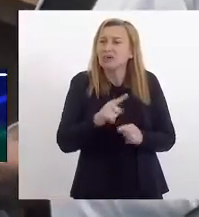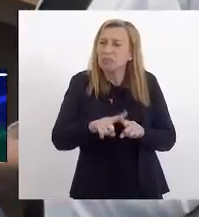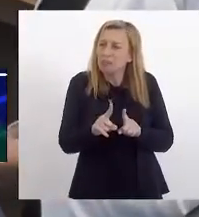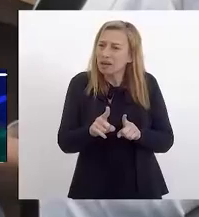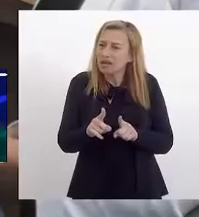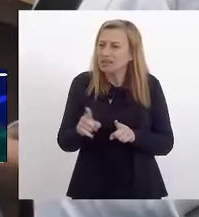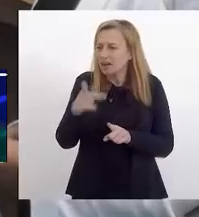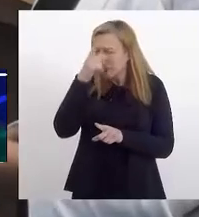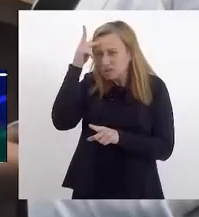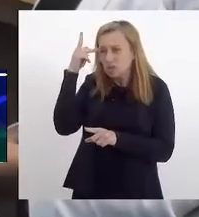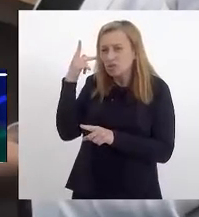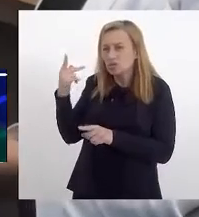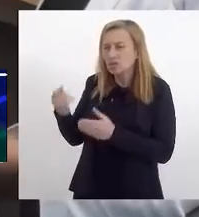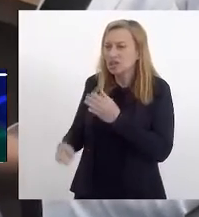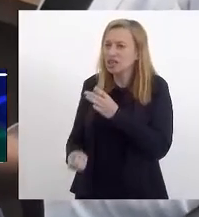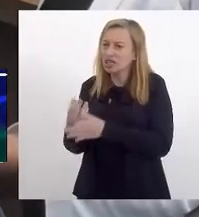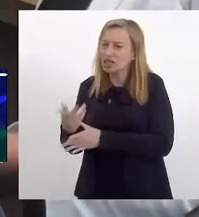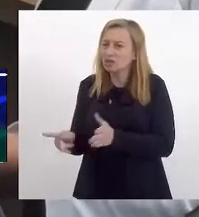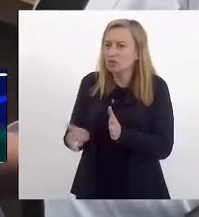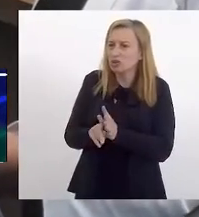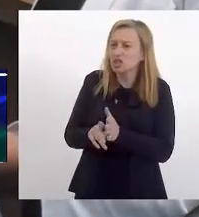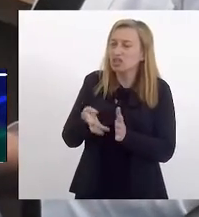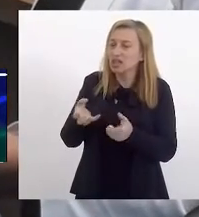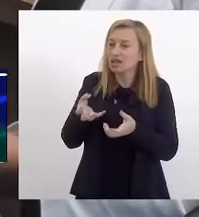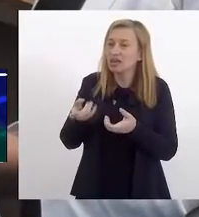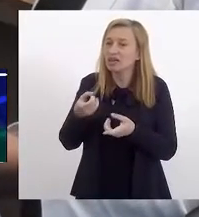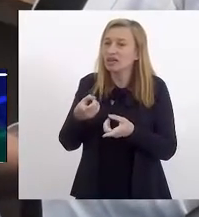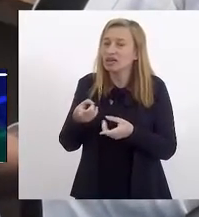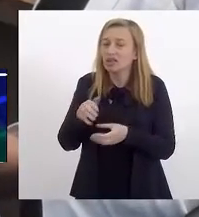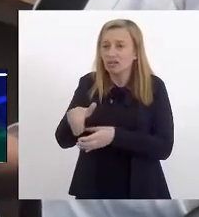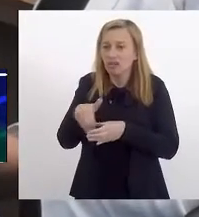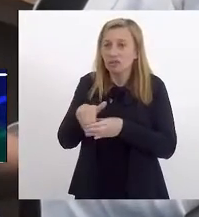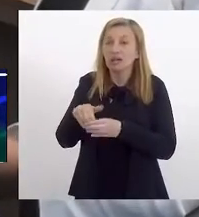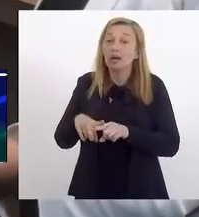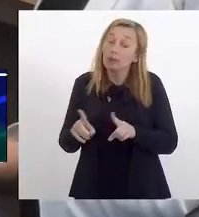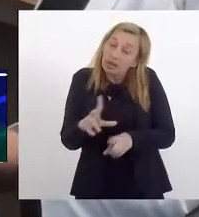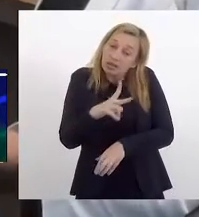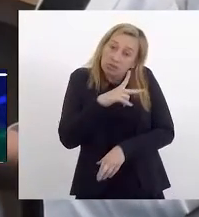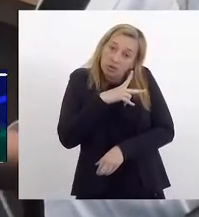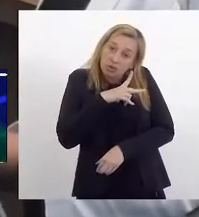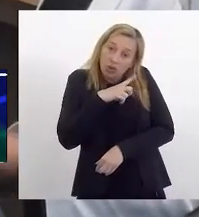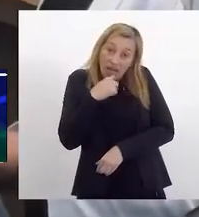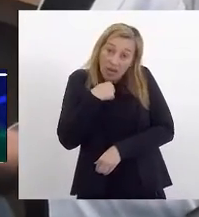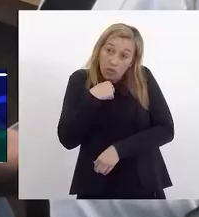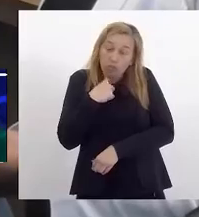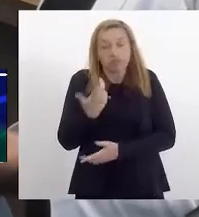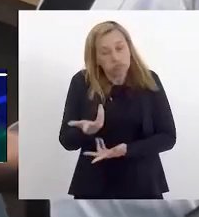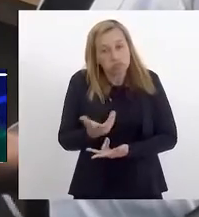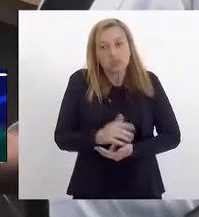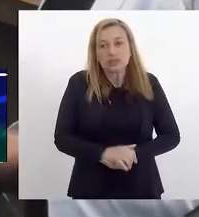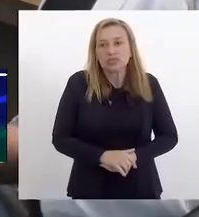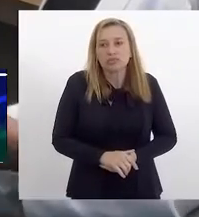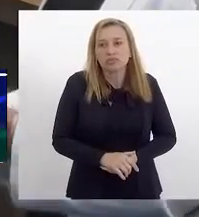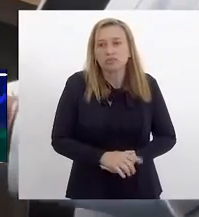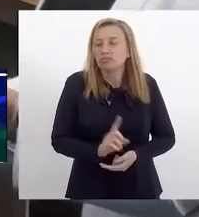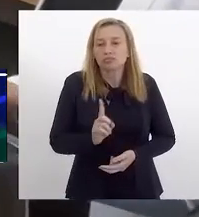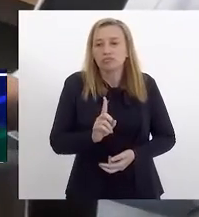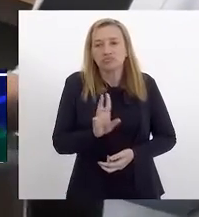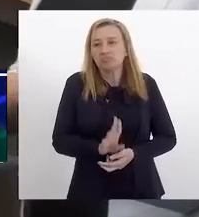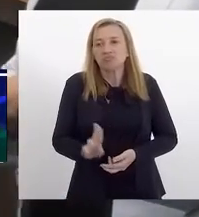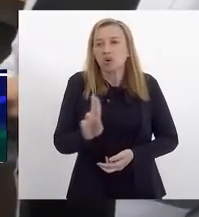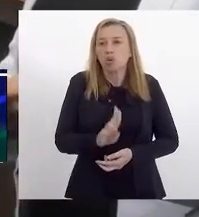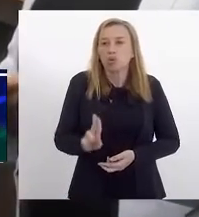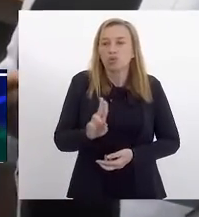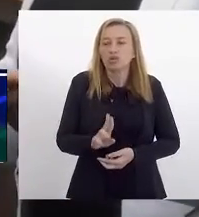tem a expectativa de ser votado. Mas eu, particularmente, eu não utilizo mais a